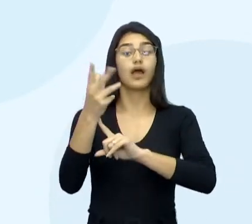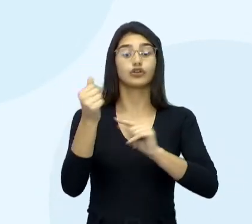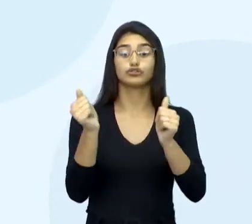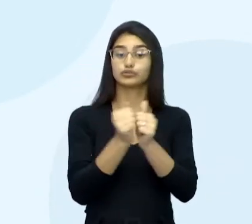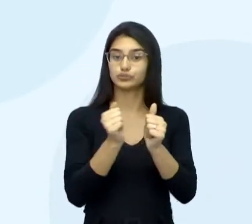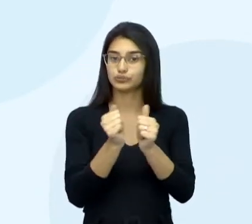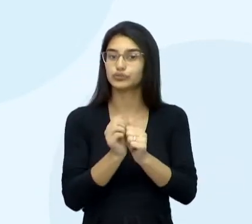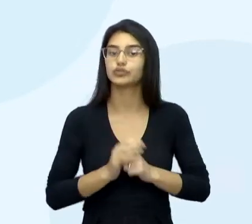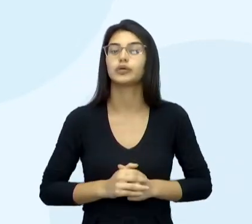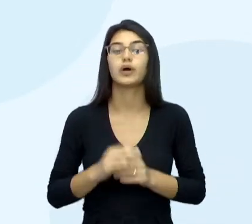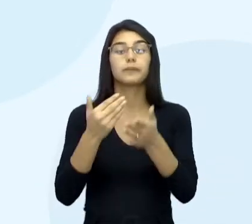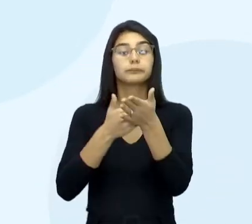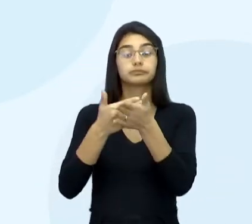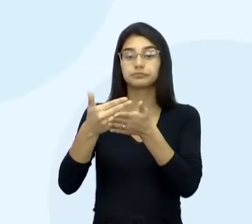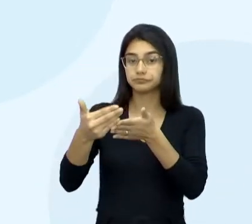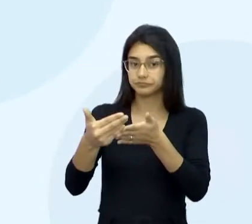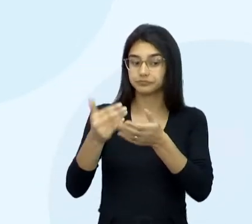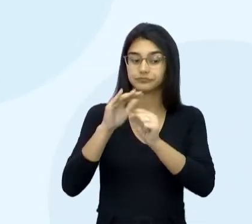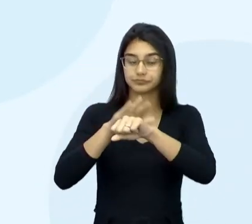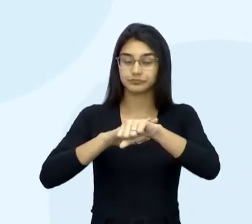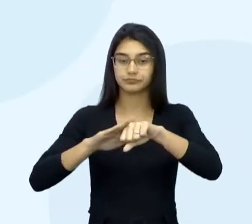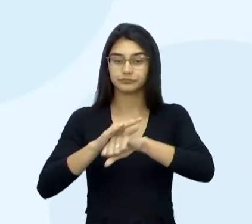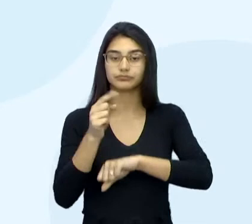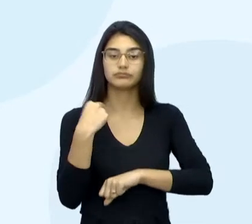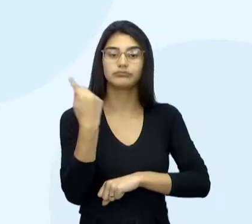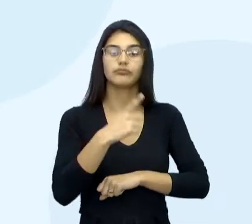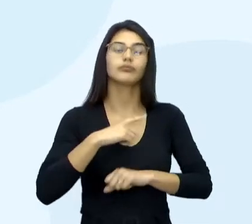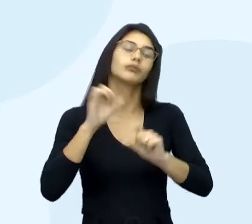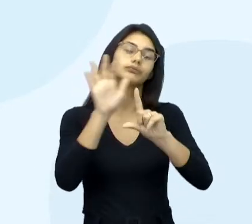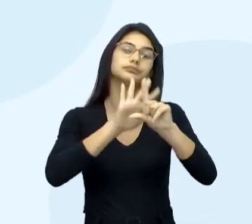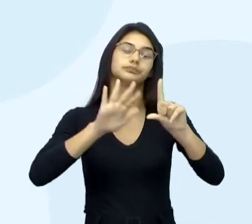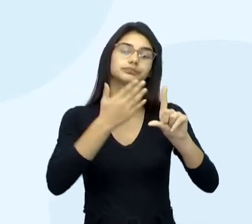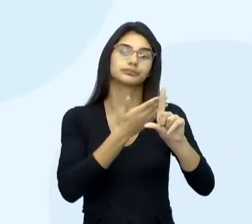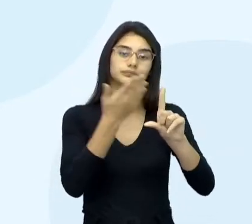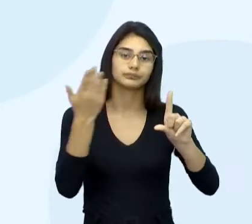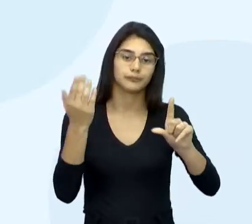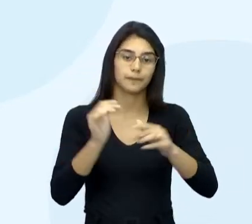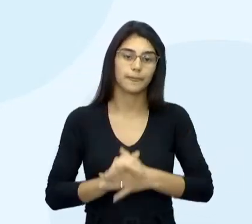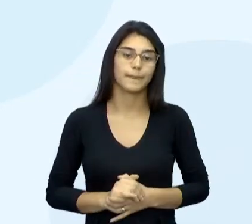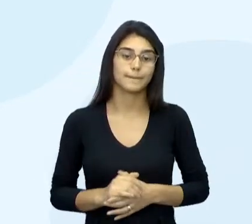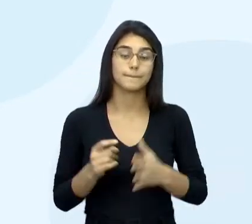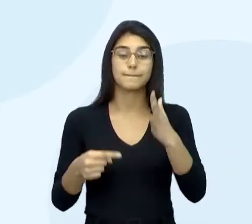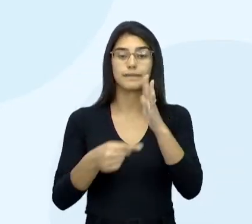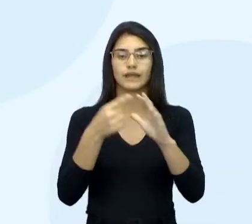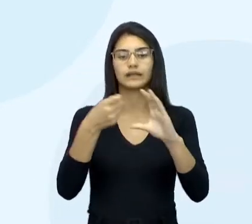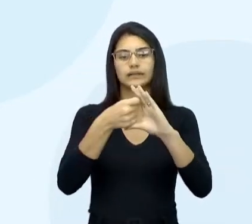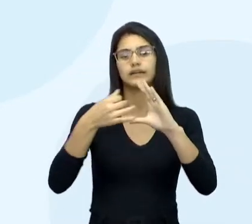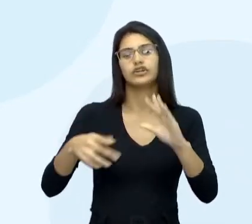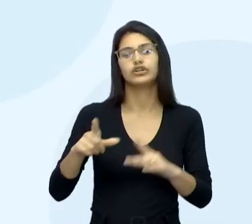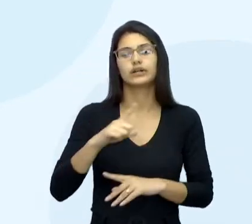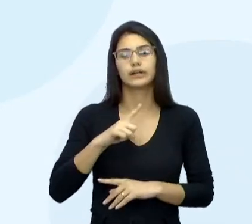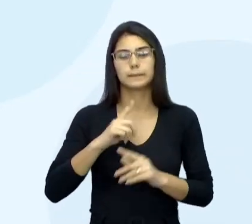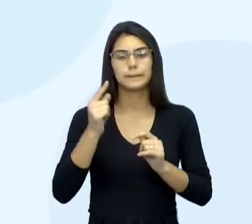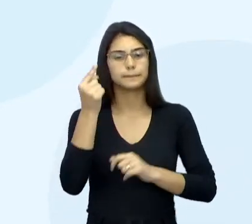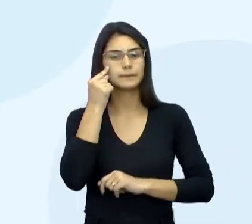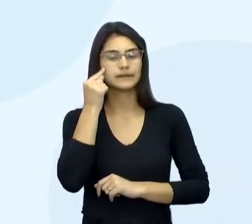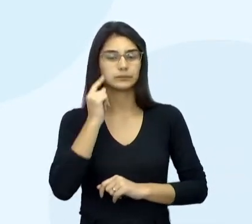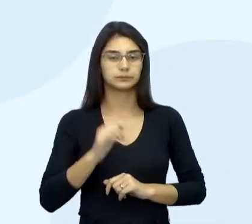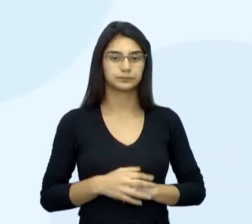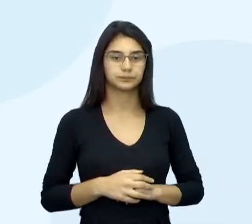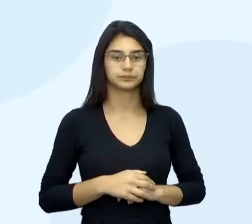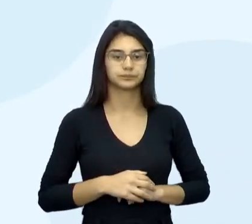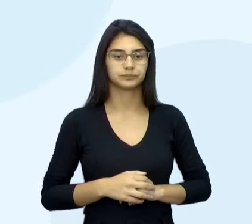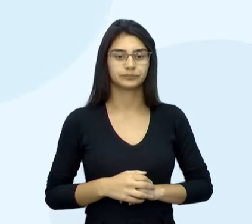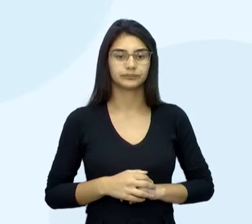aqui é longa. Para começo de conversa, está aí nessa tela aí para você. Já o primeiro aspecto a considerar.